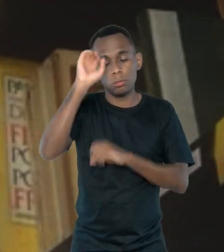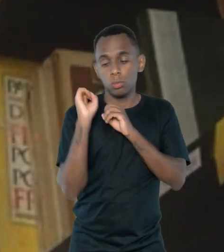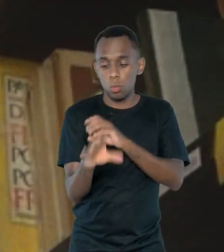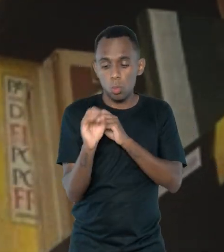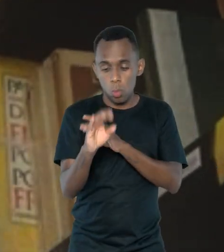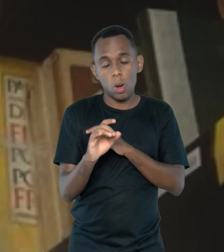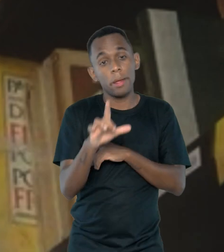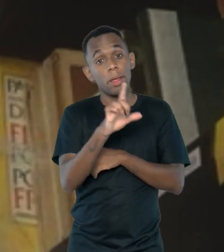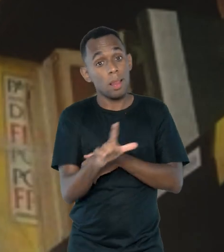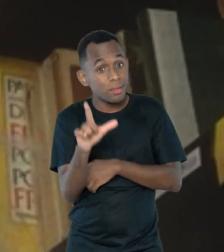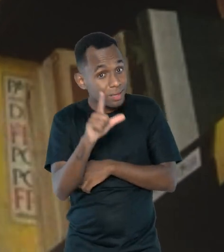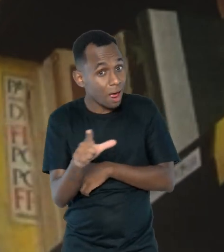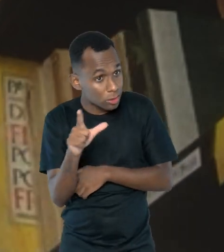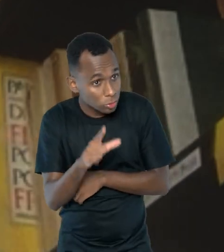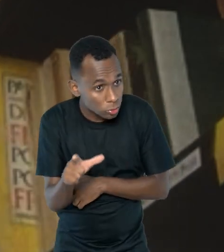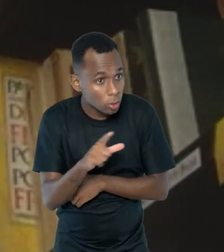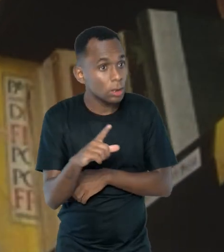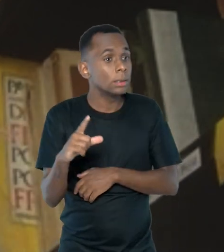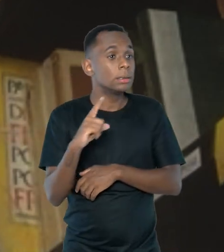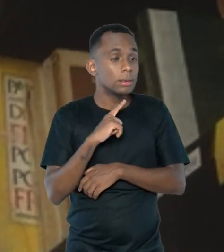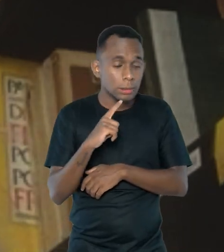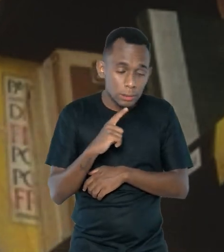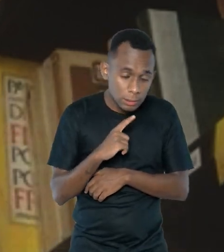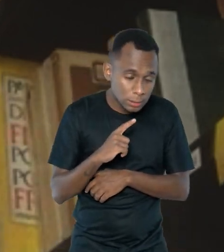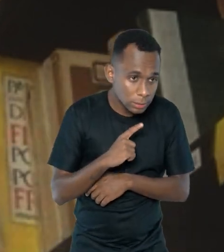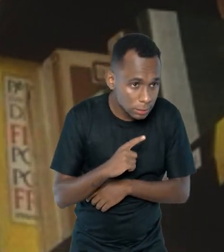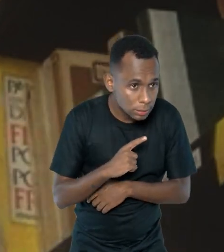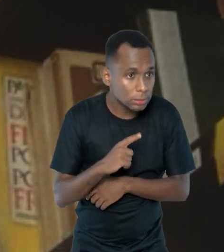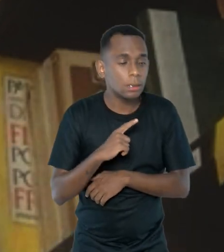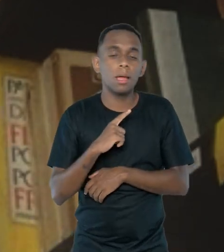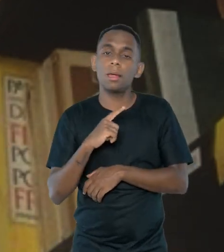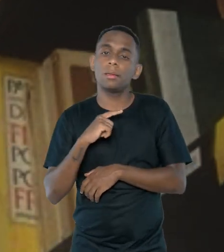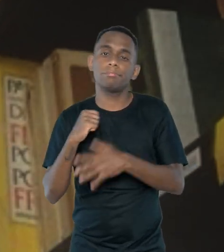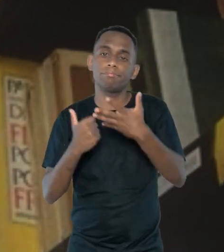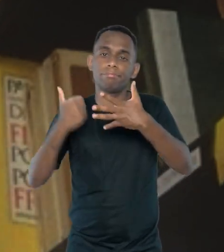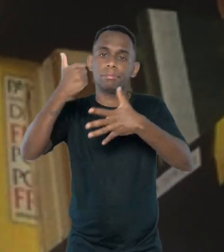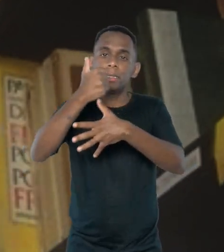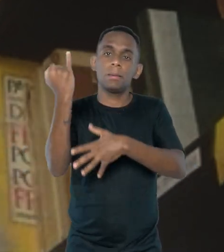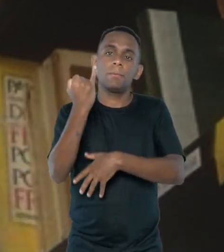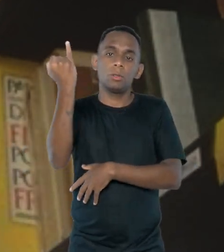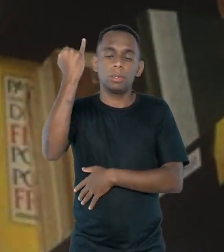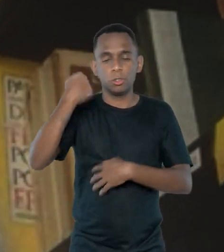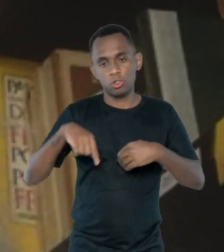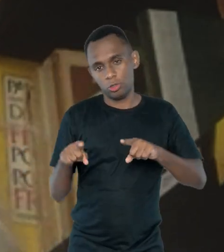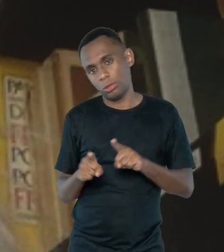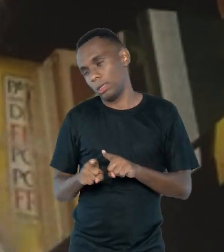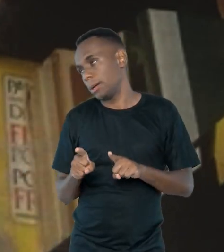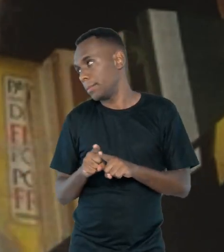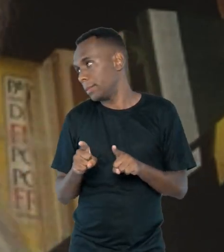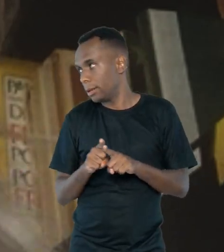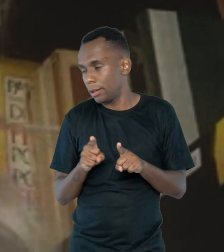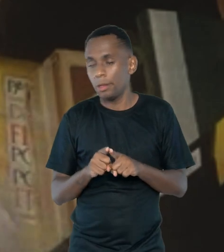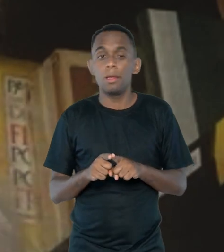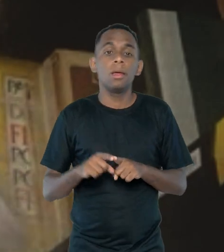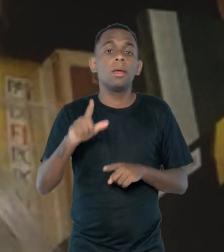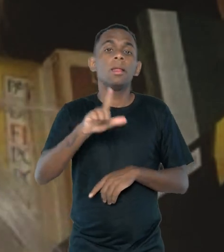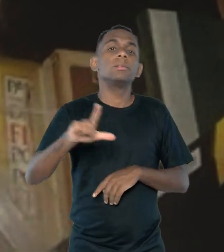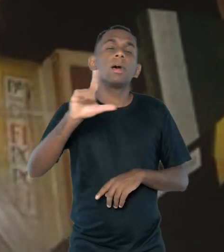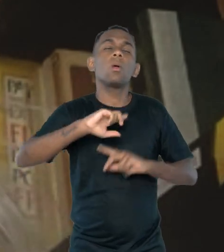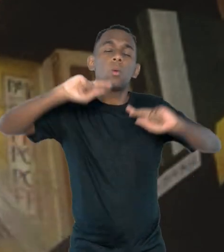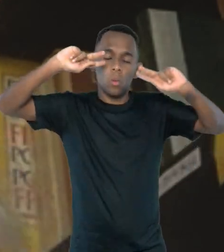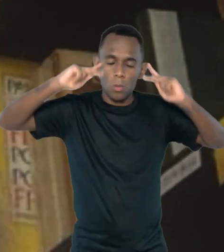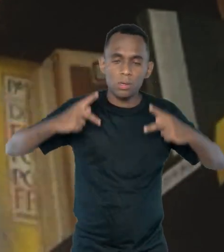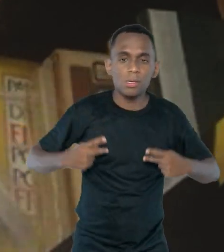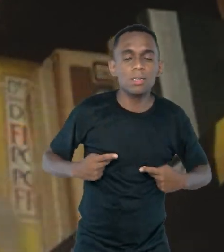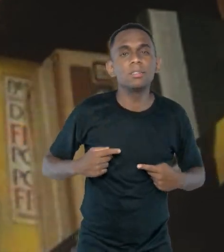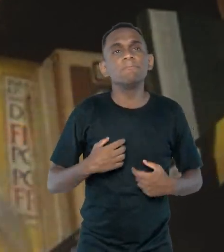a literatura tem um lugar assim privilegiado nisso. A literatura humaniza,